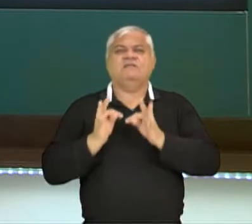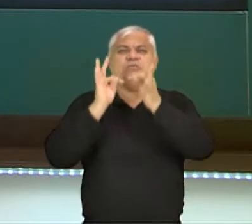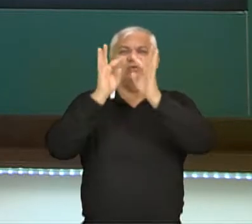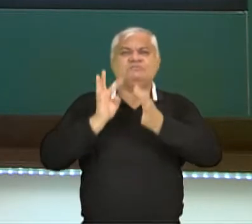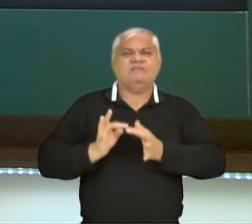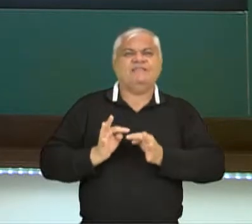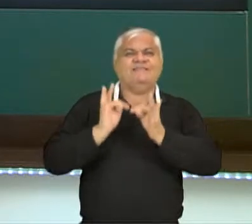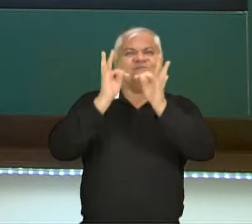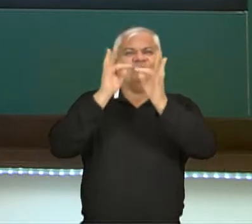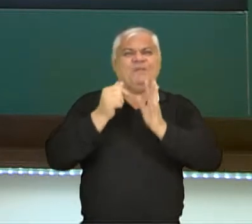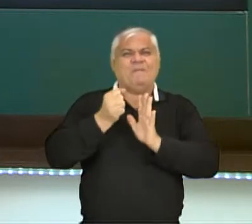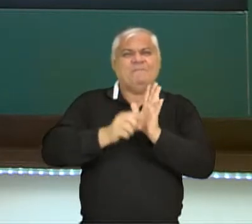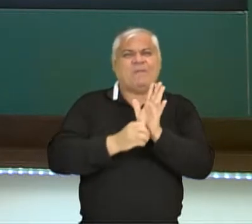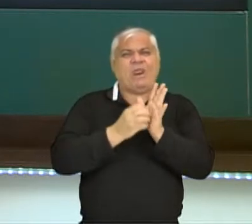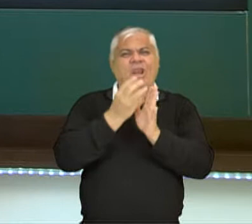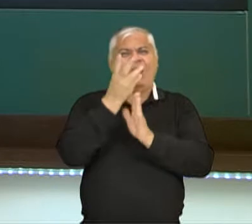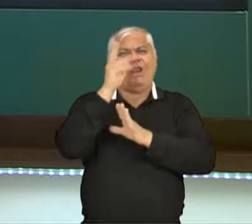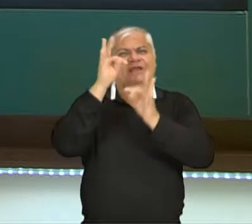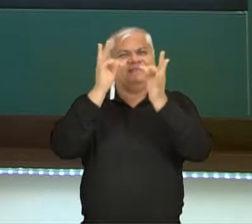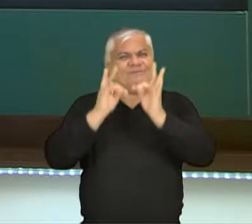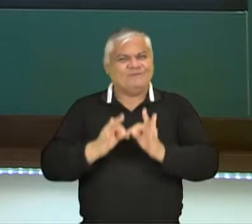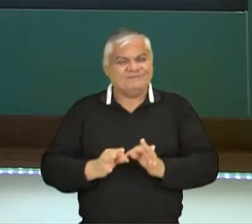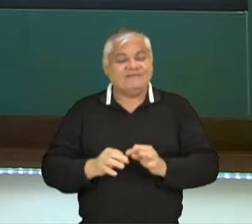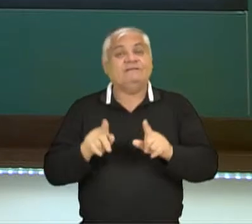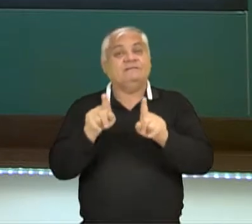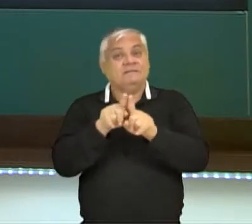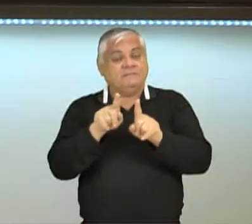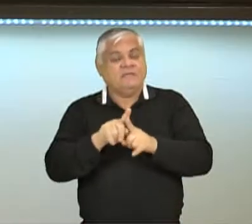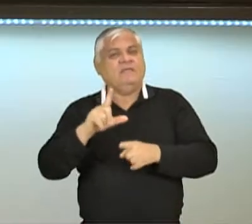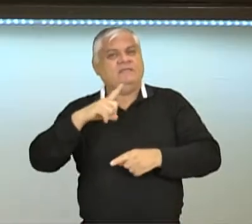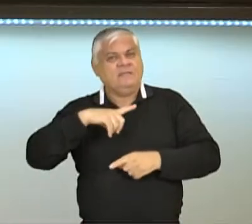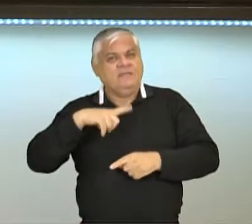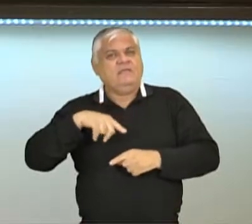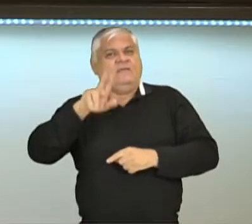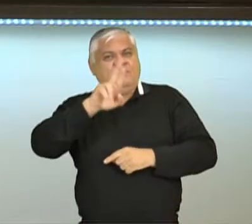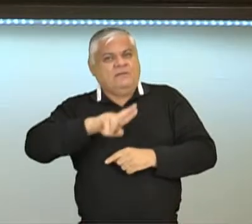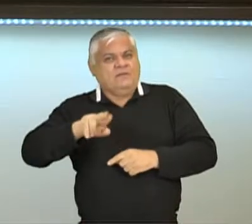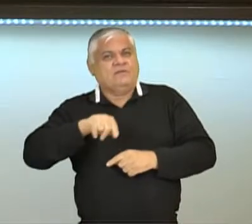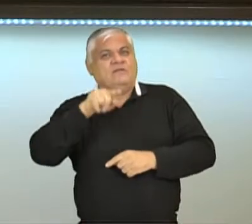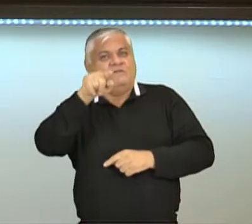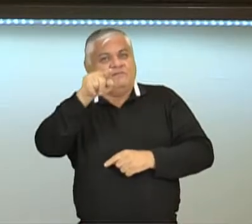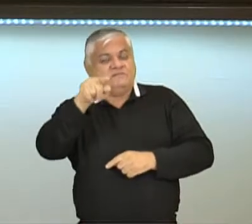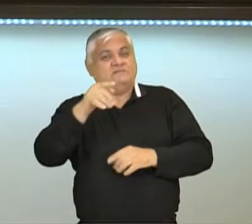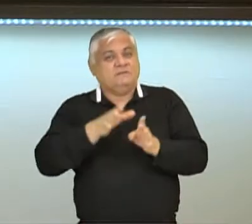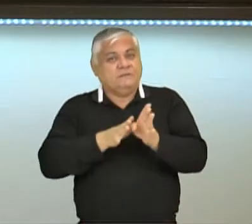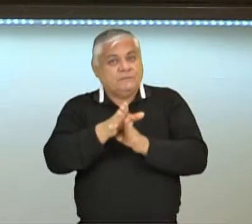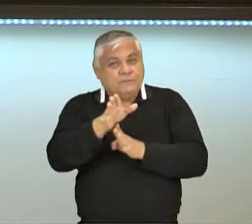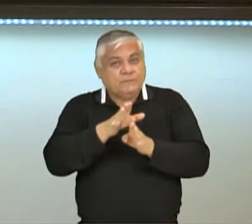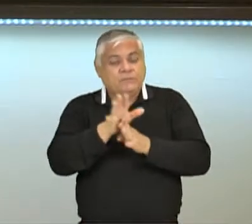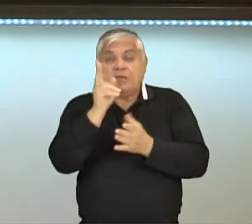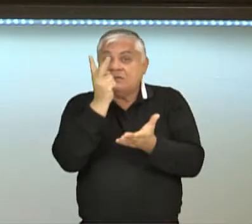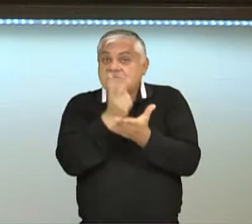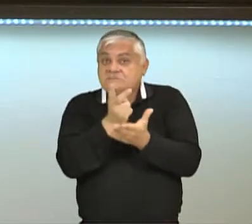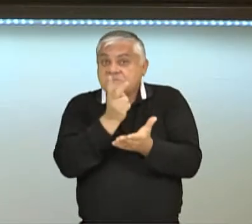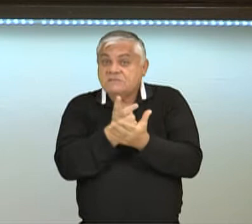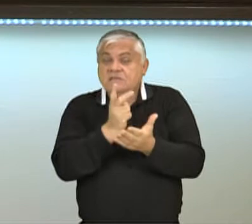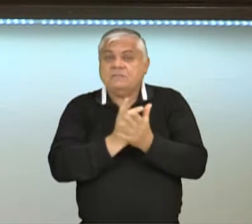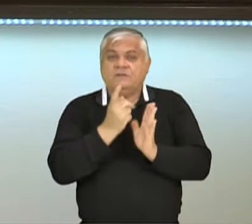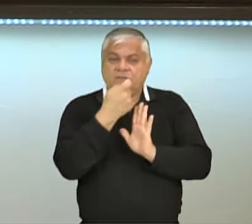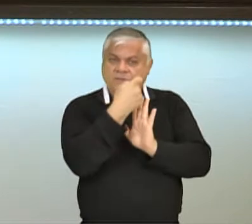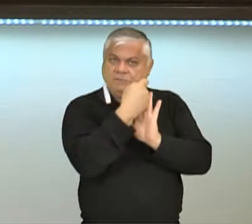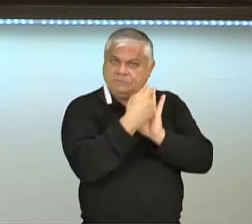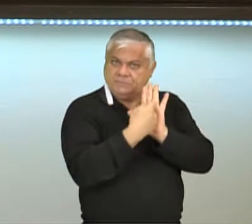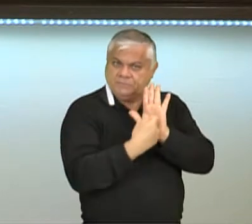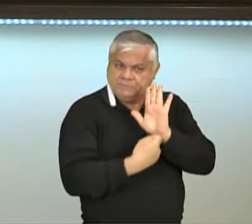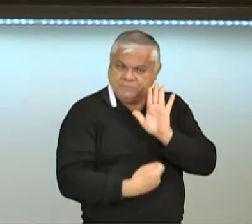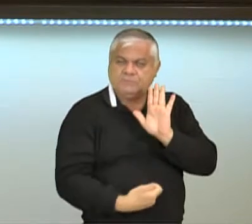tecnologia, houve repetição de palavras, e a gente sabe que vocês são orientados a cada vez que forem produzir uma redação, que